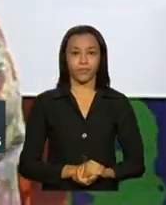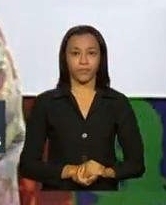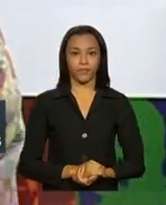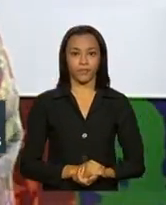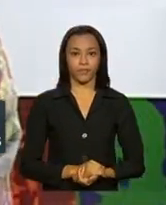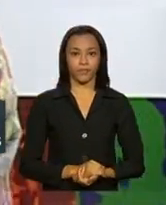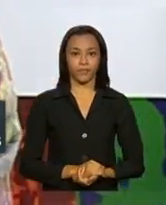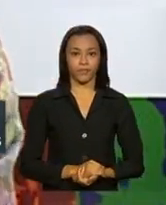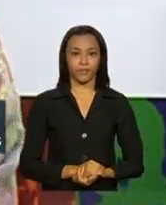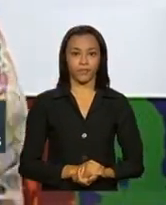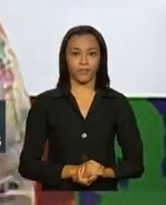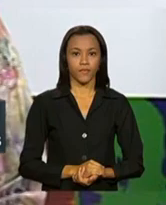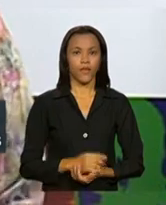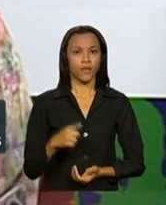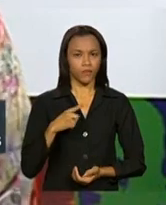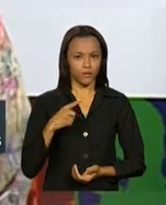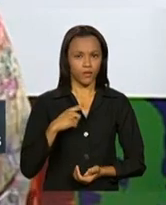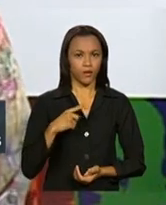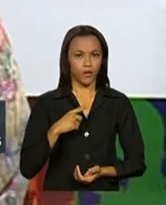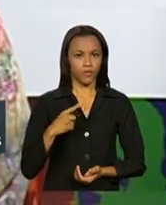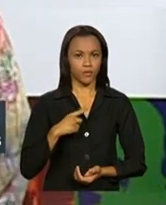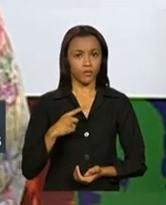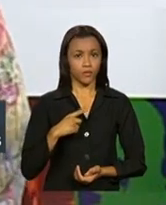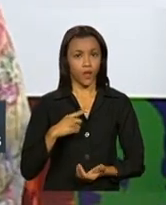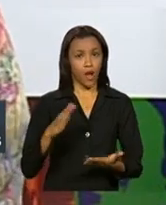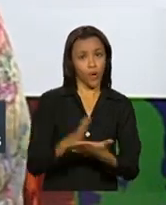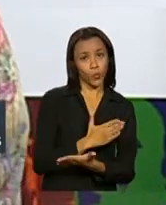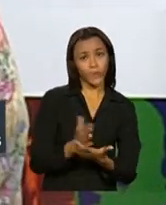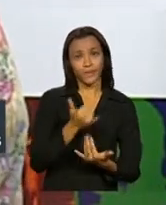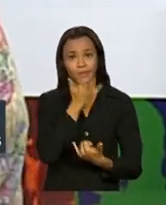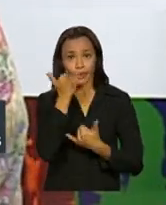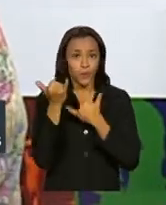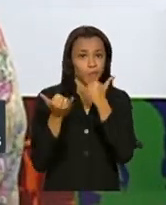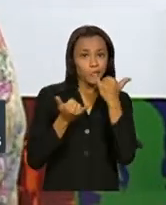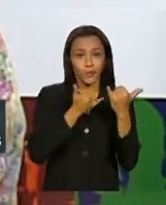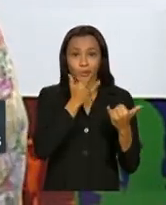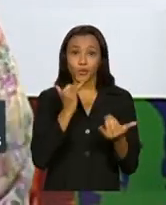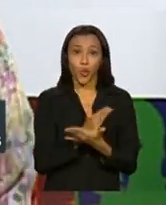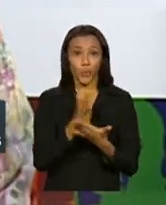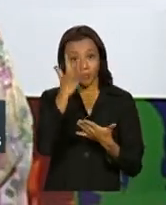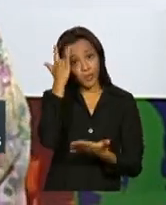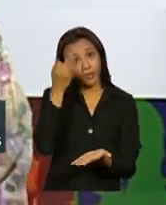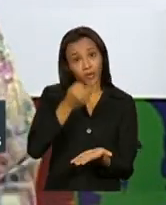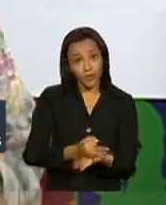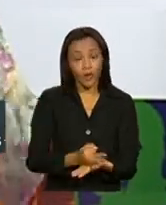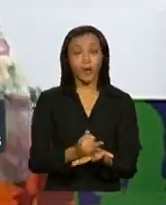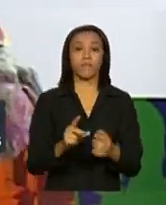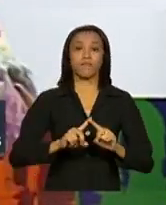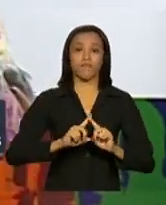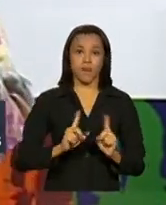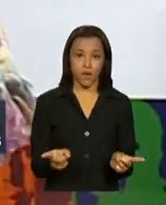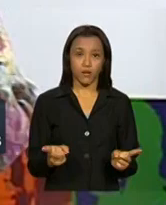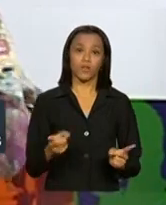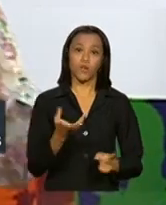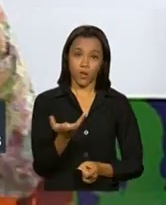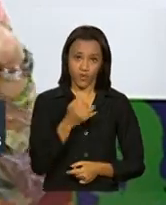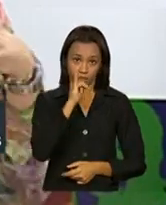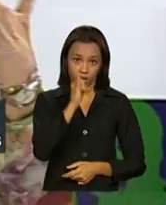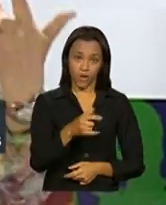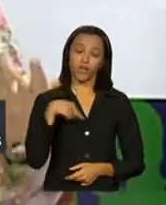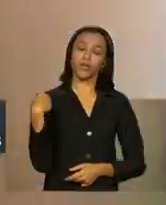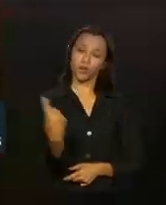eh nós temos algumas justificativas de ausência e eu quero dizer que Nós